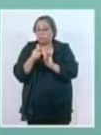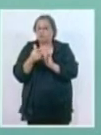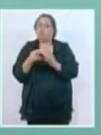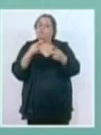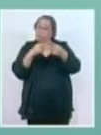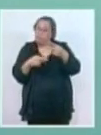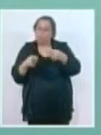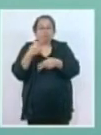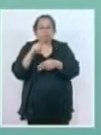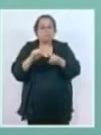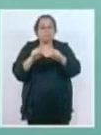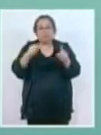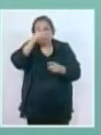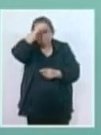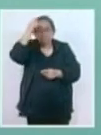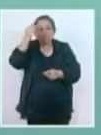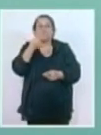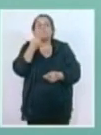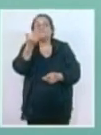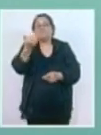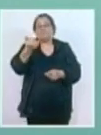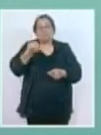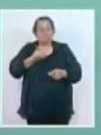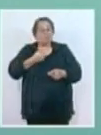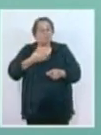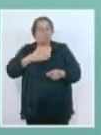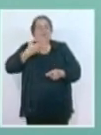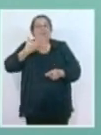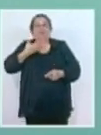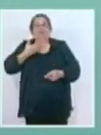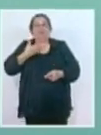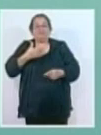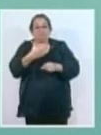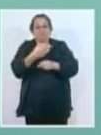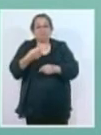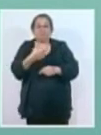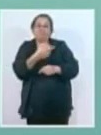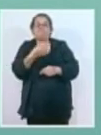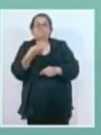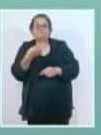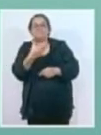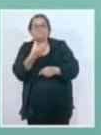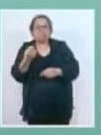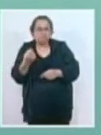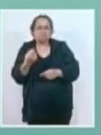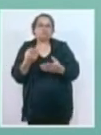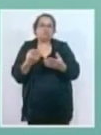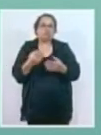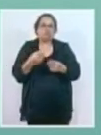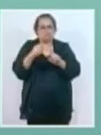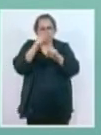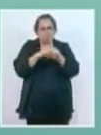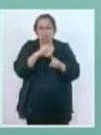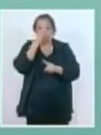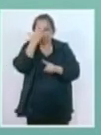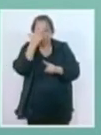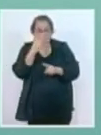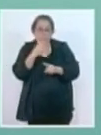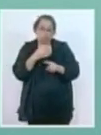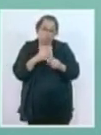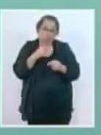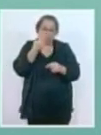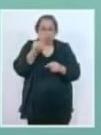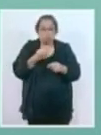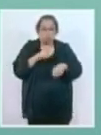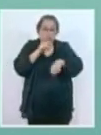nos surpreendeu com uma notícia maravilhosa, logo depois que 2020, né? Janeiro de 2020, fevereiro. Aí não tinha previsão.